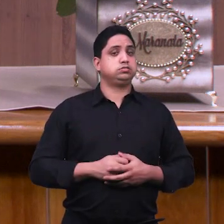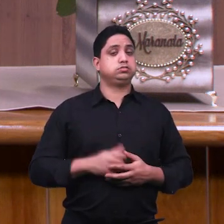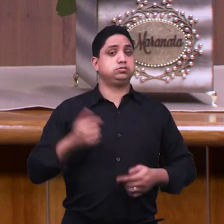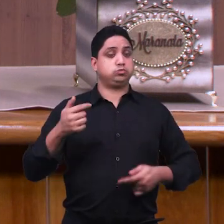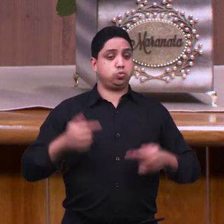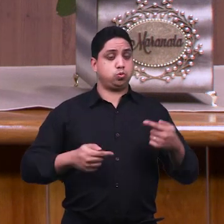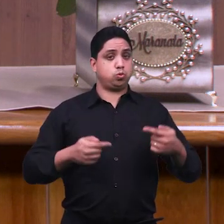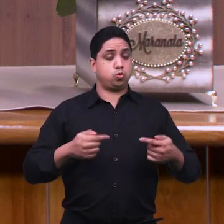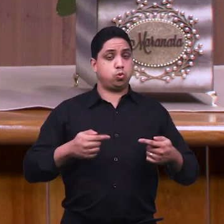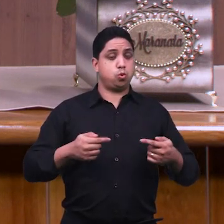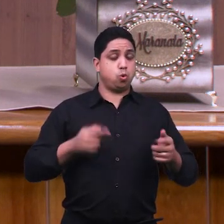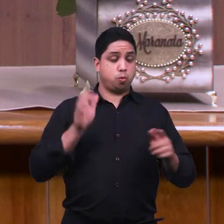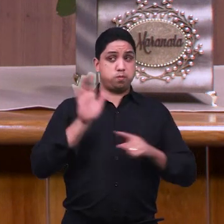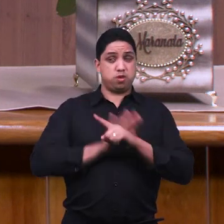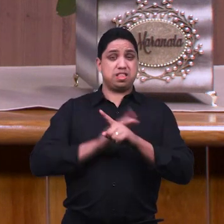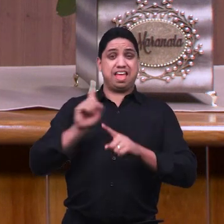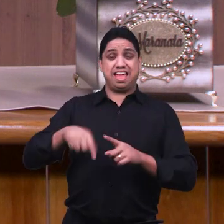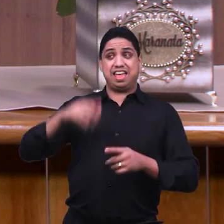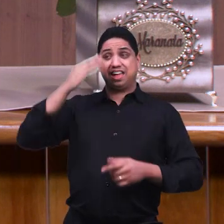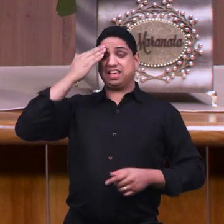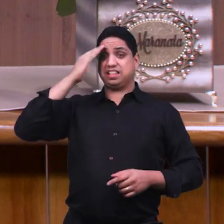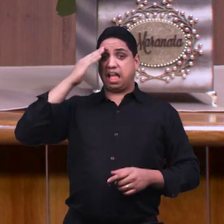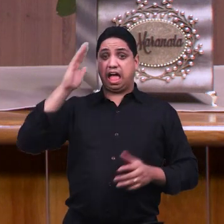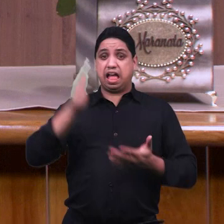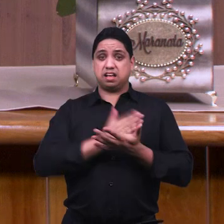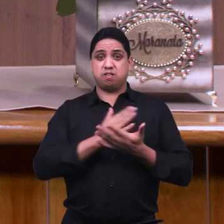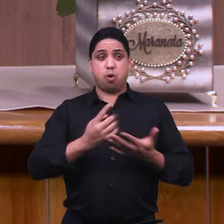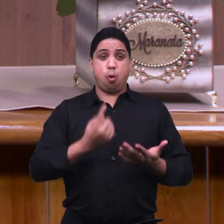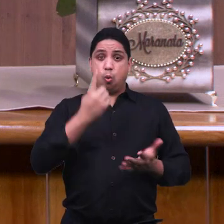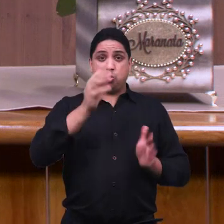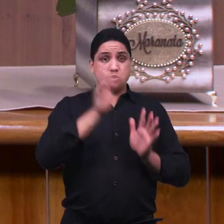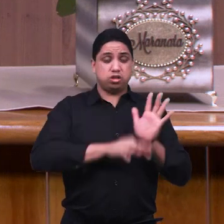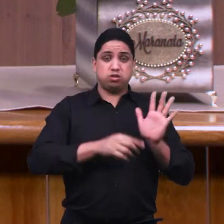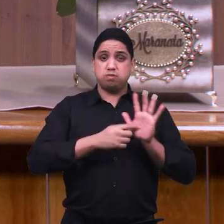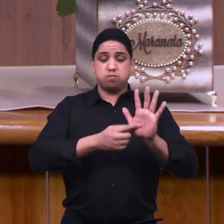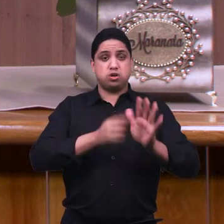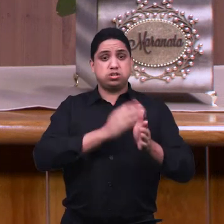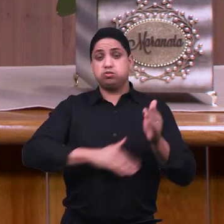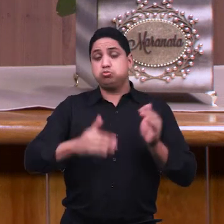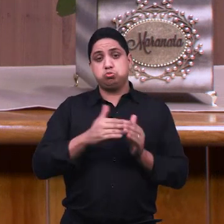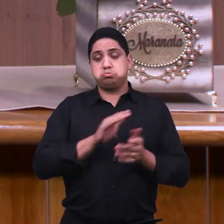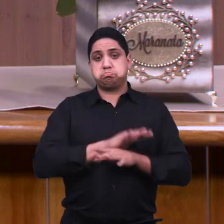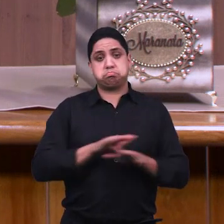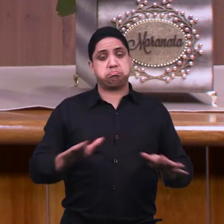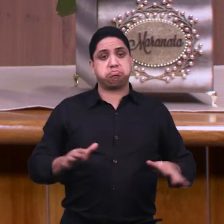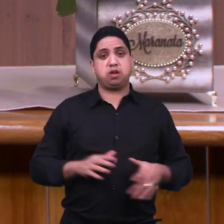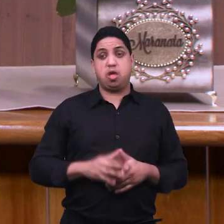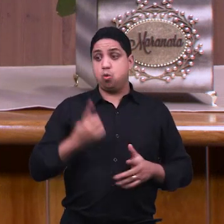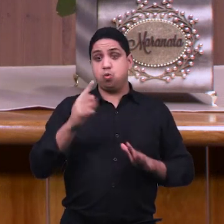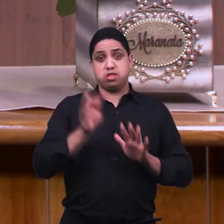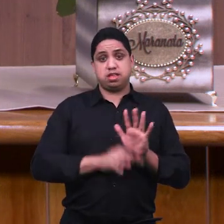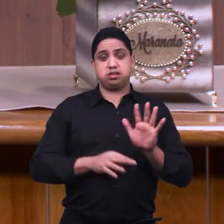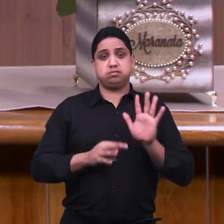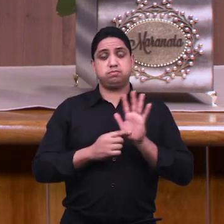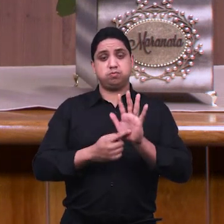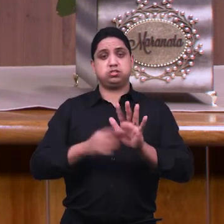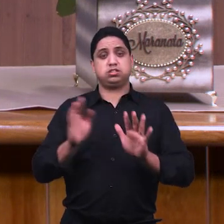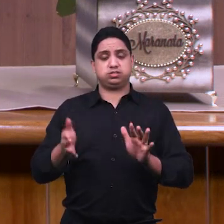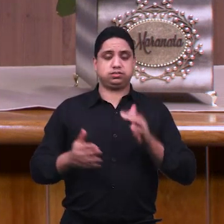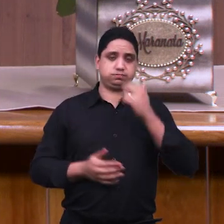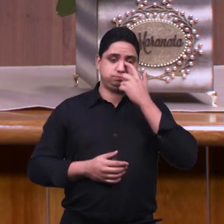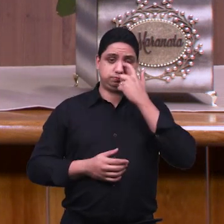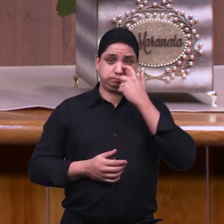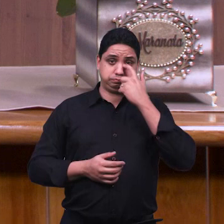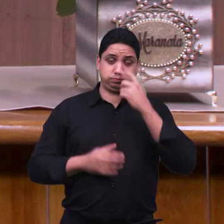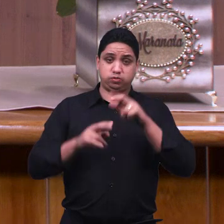é discernimento. Que às vezes um texto já fala tudo que você quer, dá resposta para o seu problema, só num texto. Então